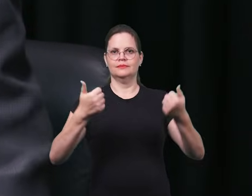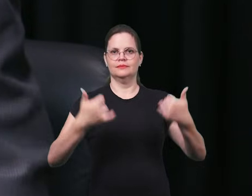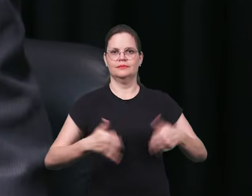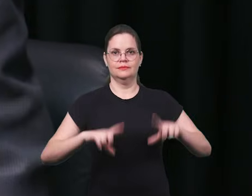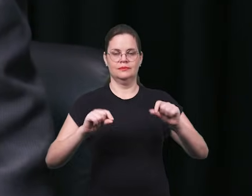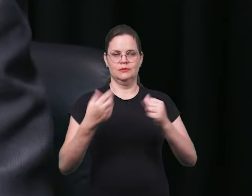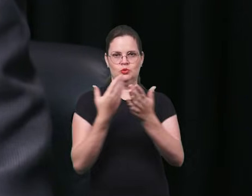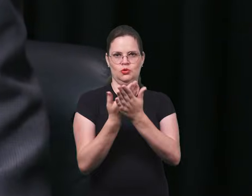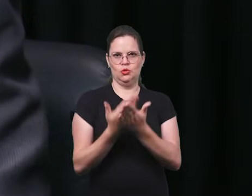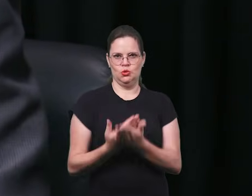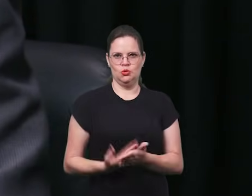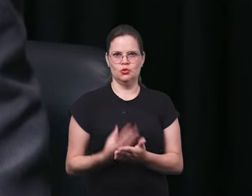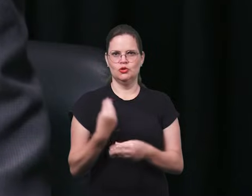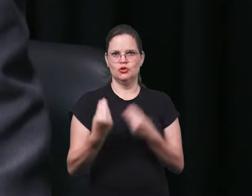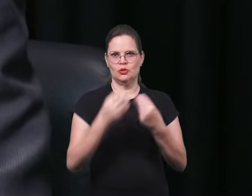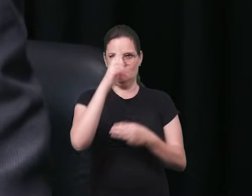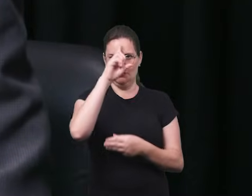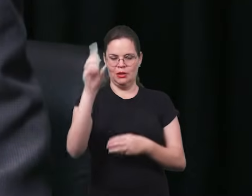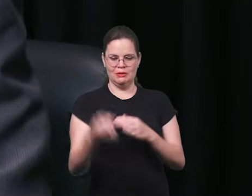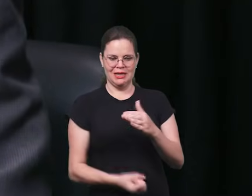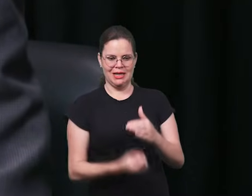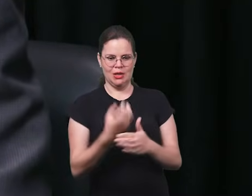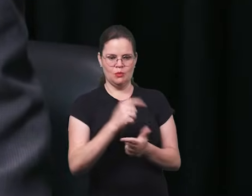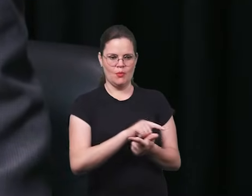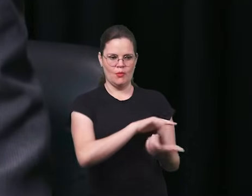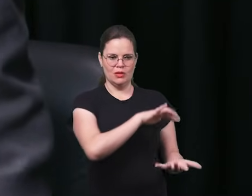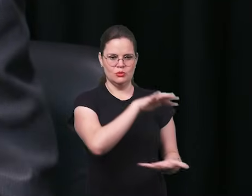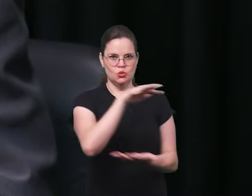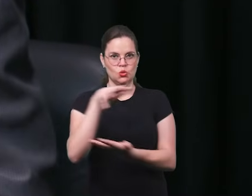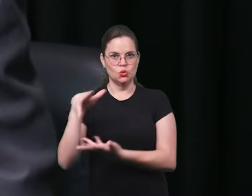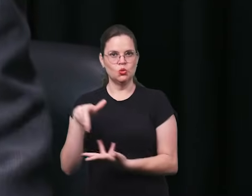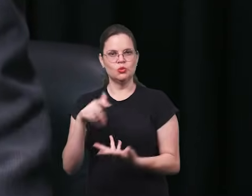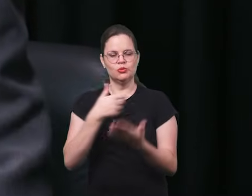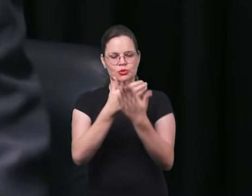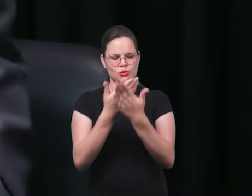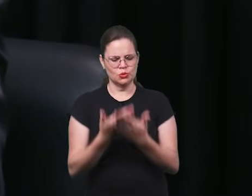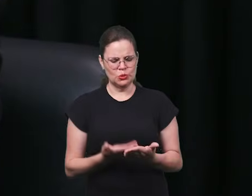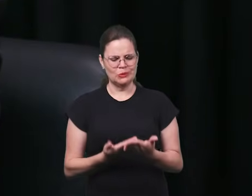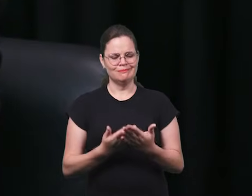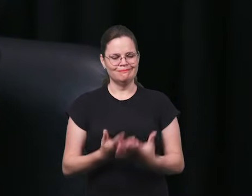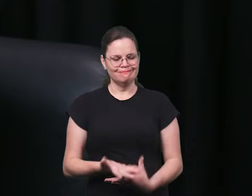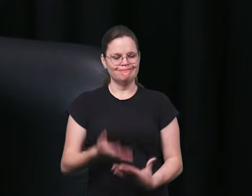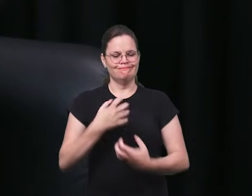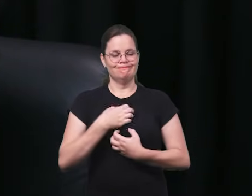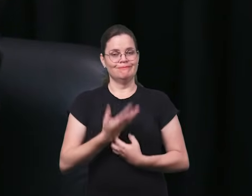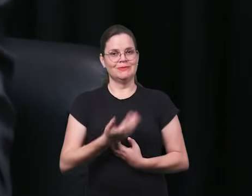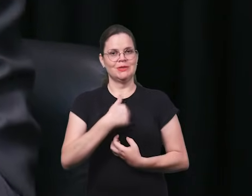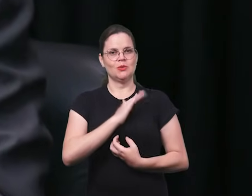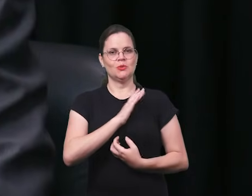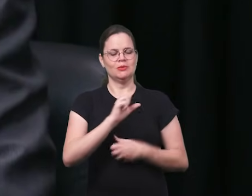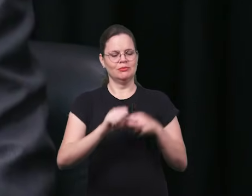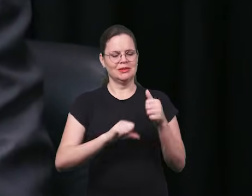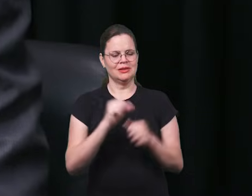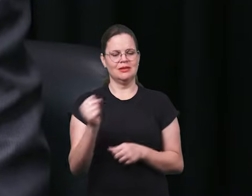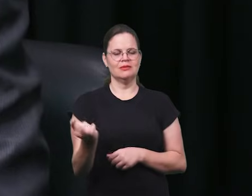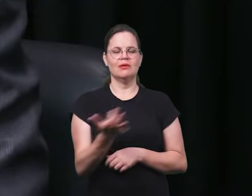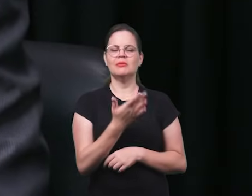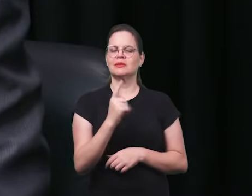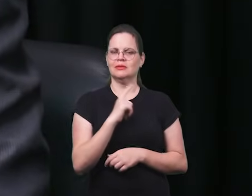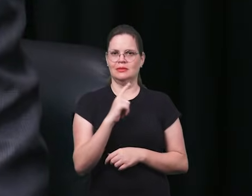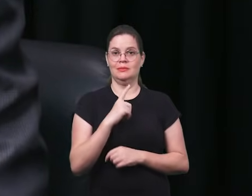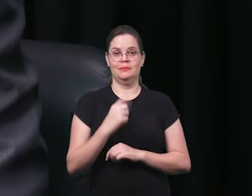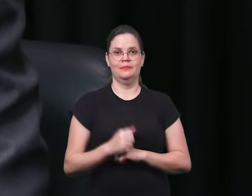o estudo da criação é algo que muda a nossa vida. Primeiro